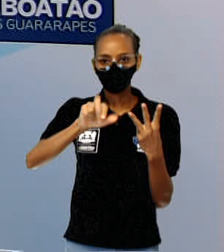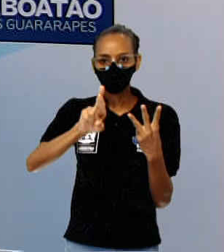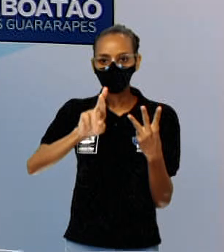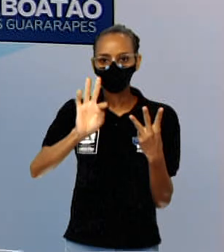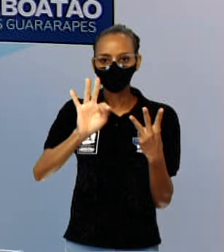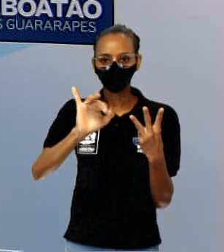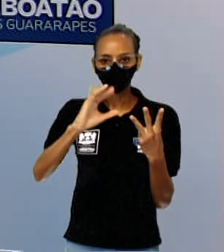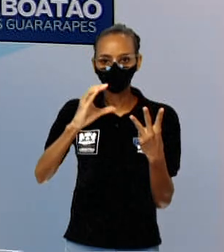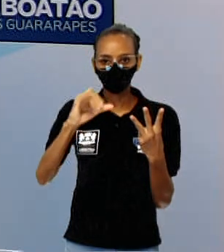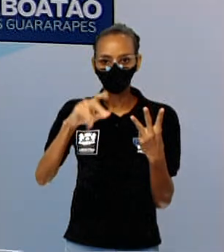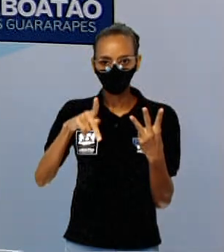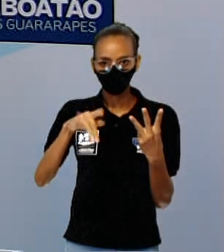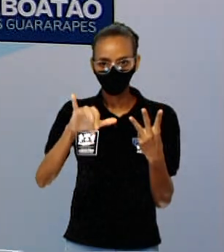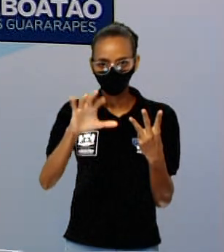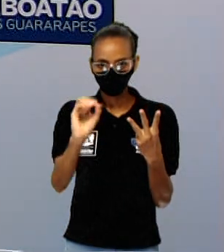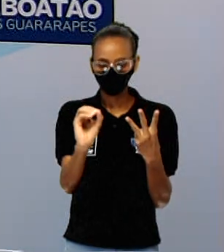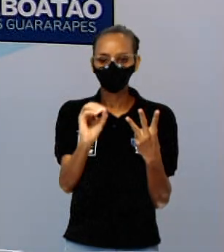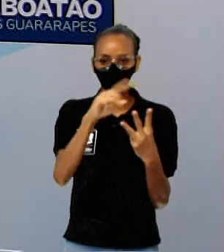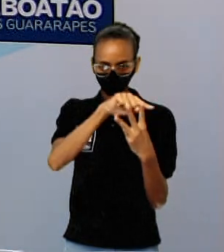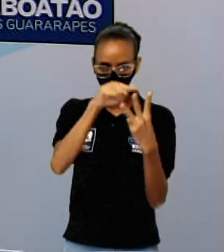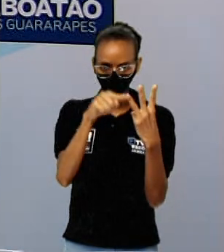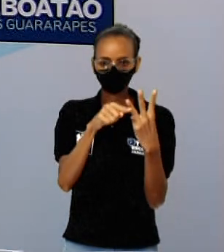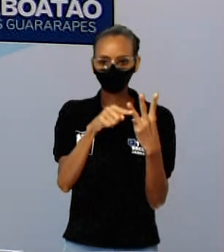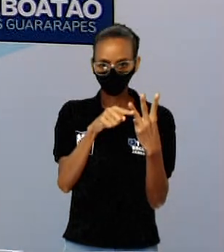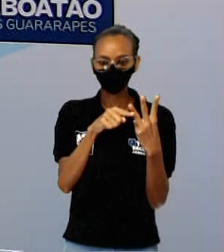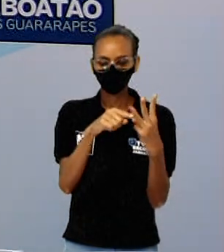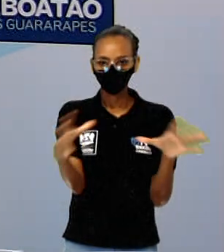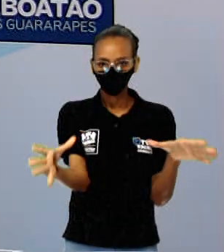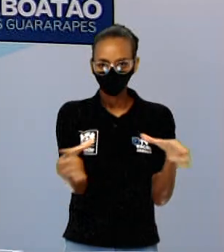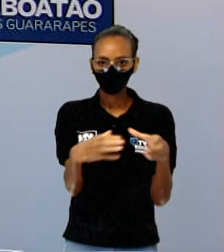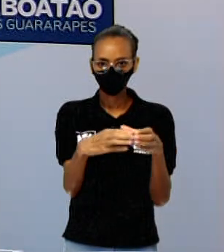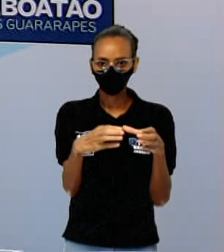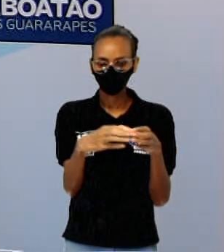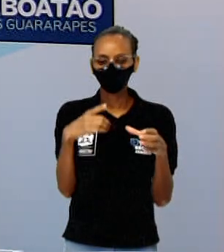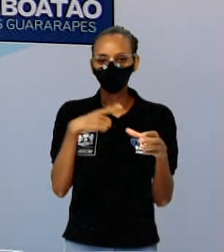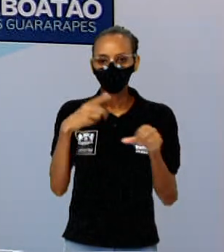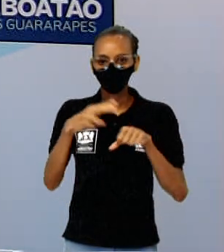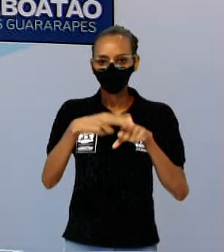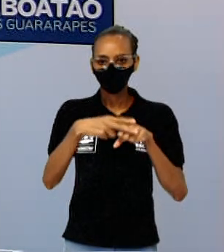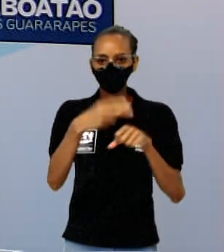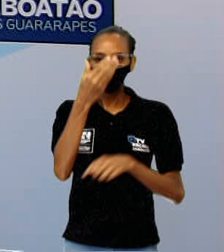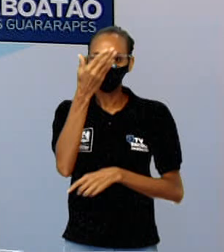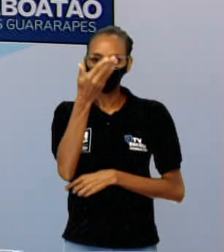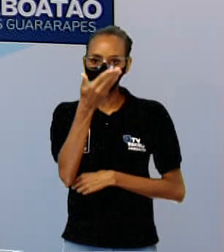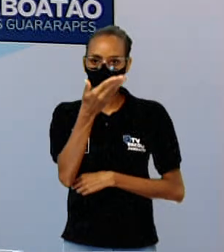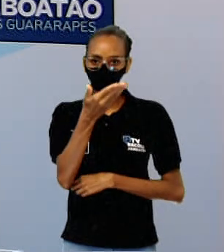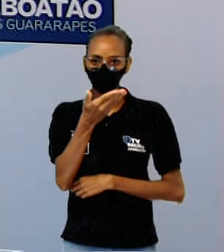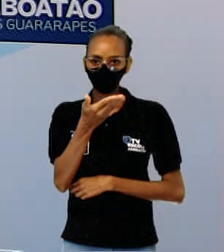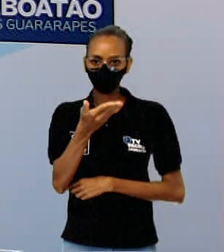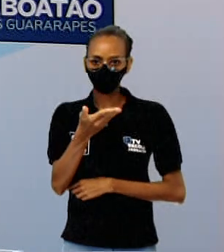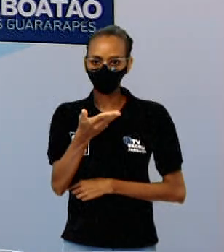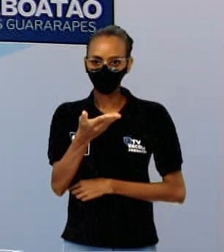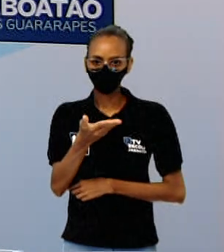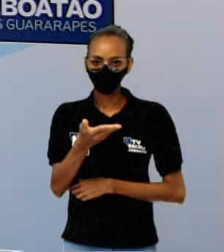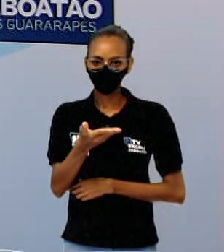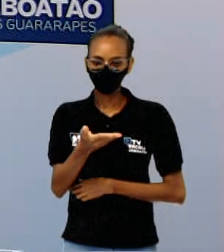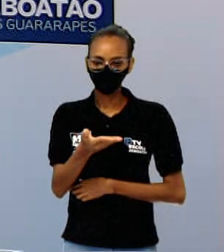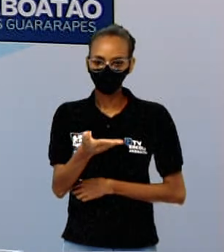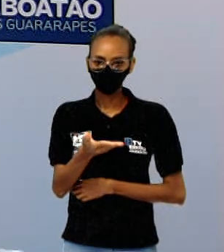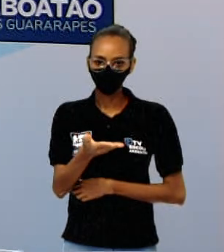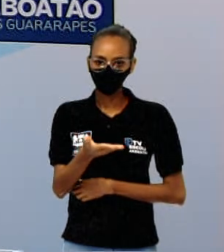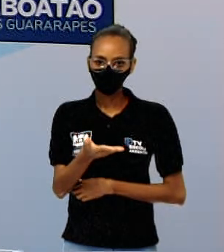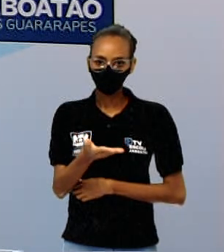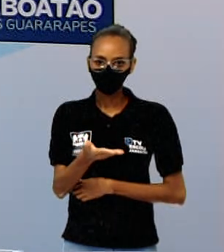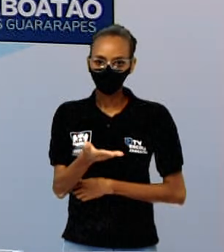passado, certo? Então eu coloquei nesse grupo aí, begin, bite, choose, drink,